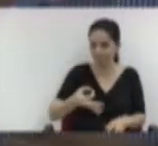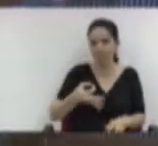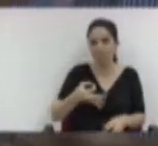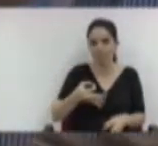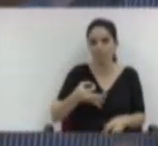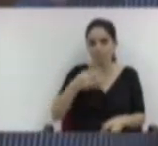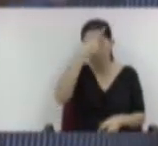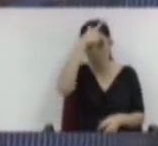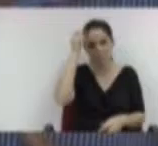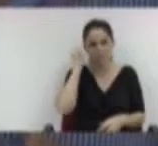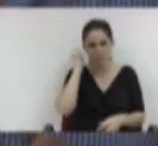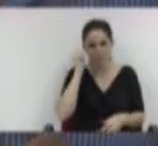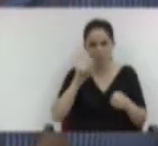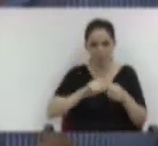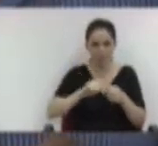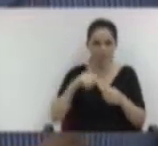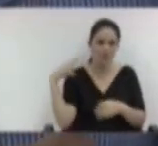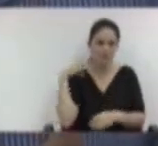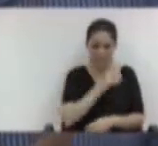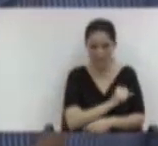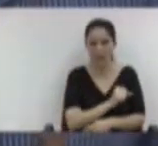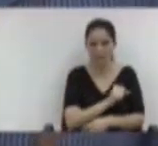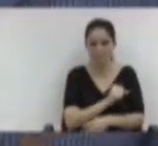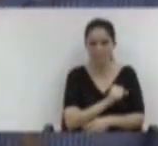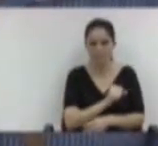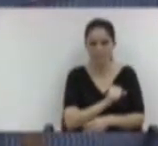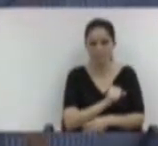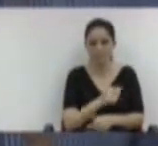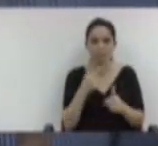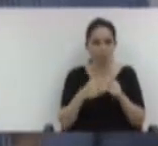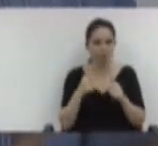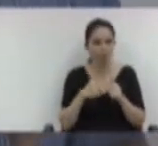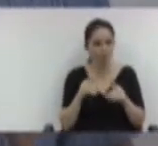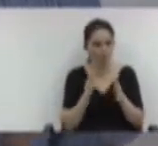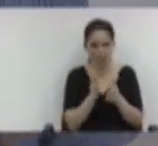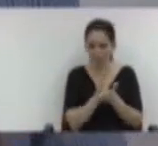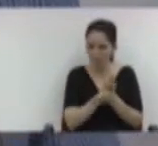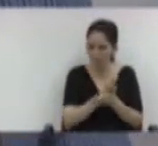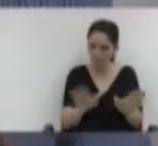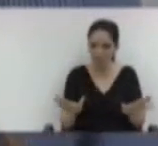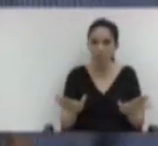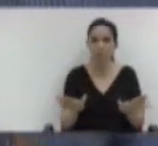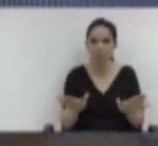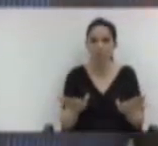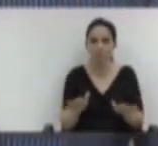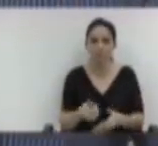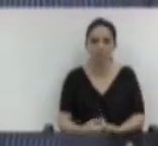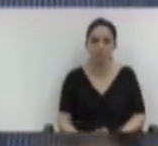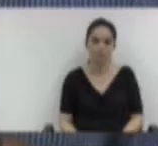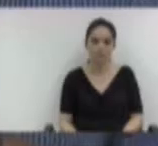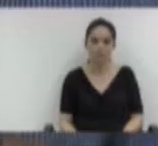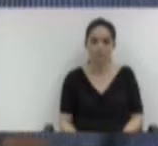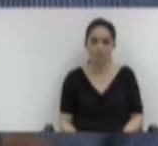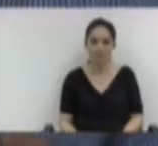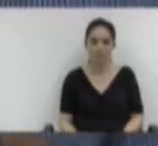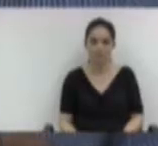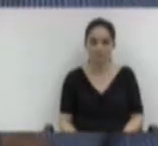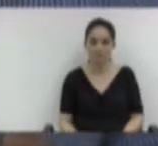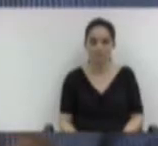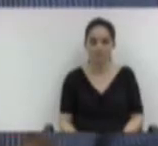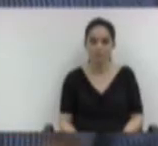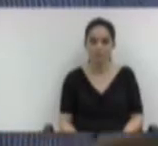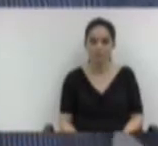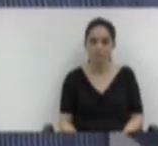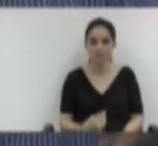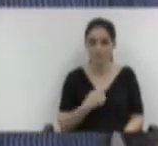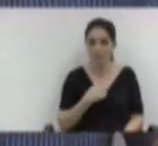prefeitura possa, de maneira mais urgente possível, resolver essa situação para minimizar os transtornos dessa